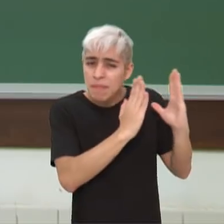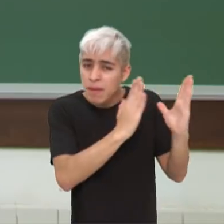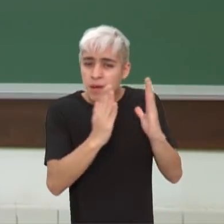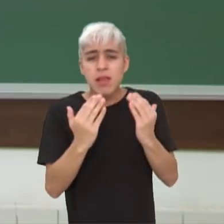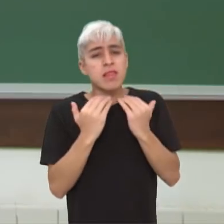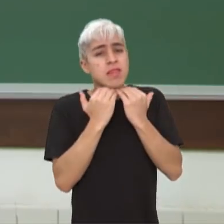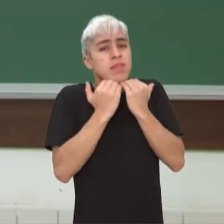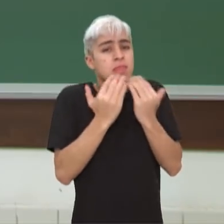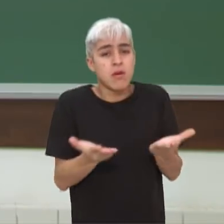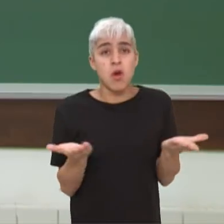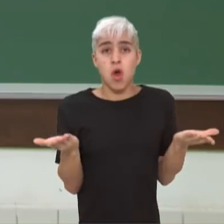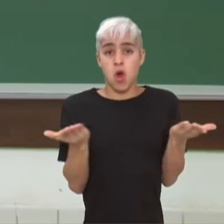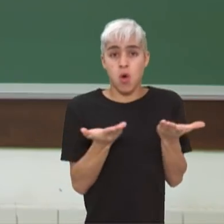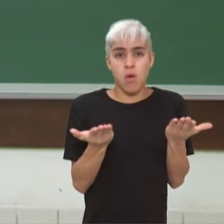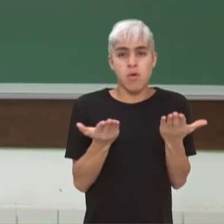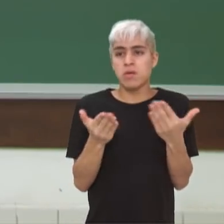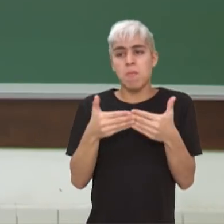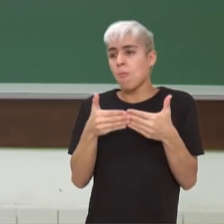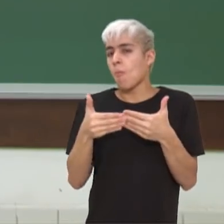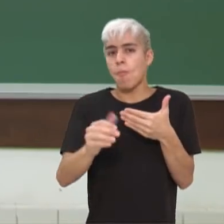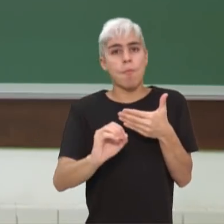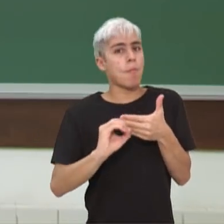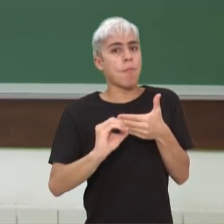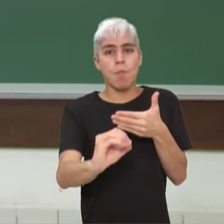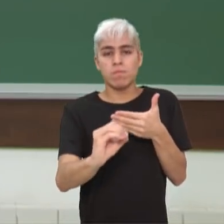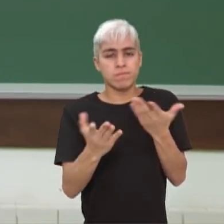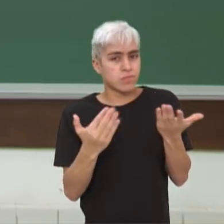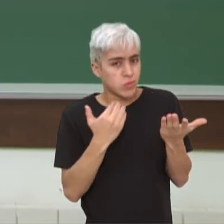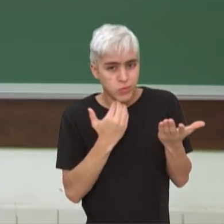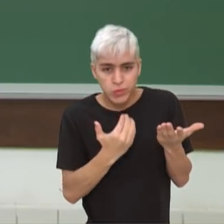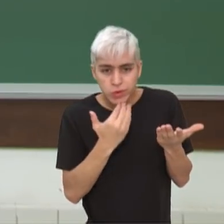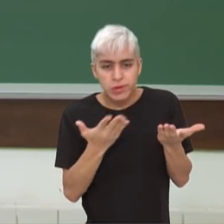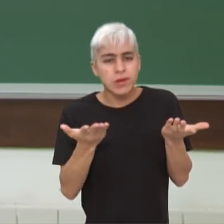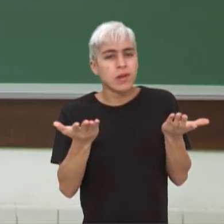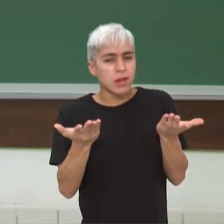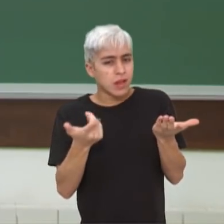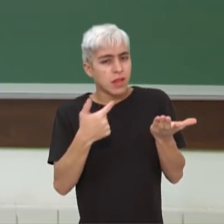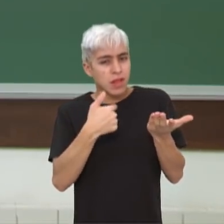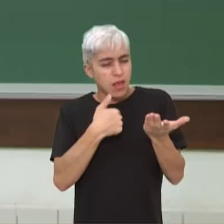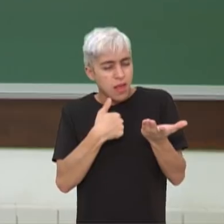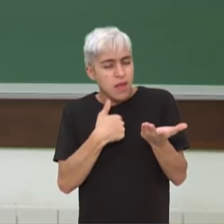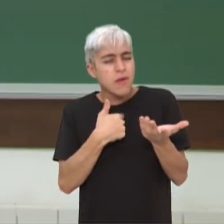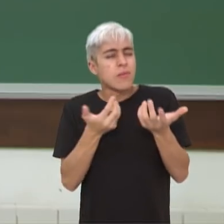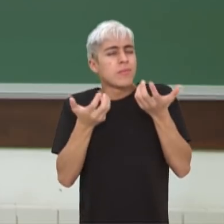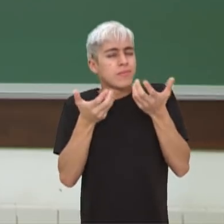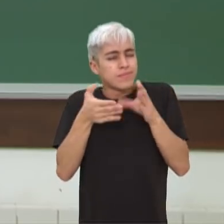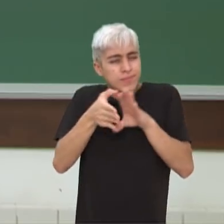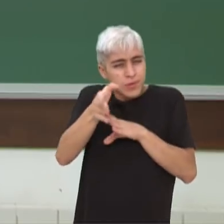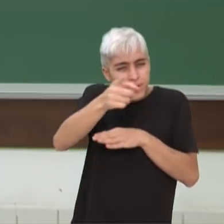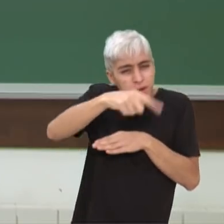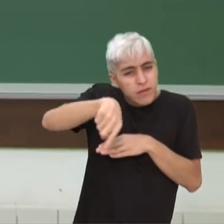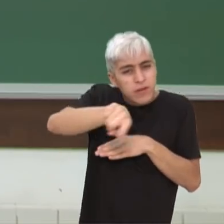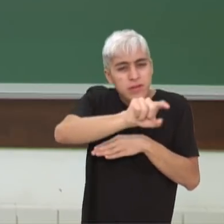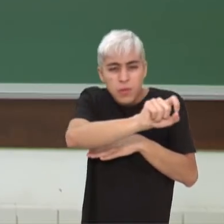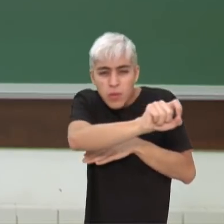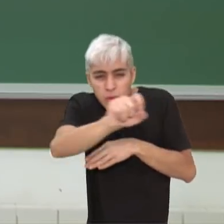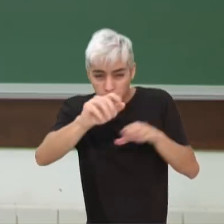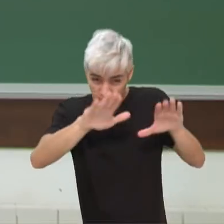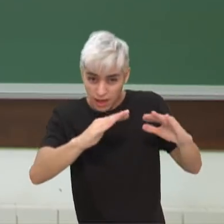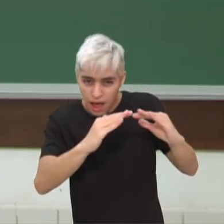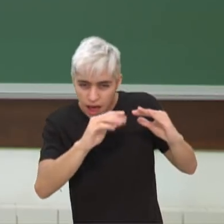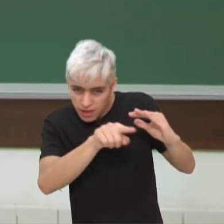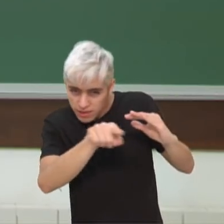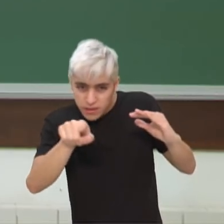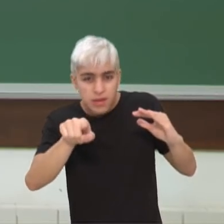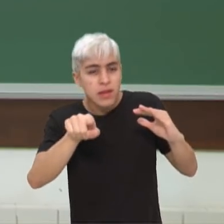adianta se vocês fizerem ele hoje e nunca mais fizerem. Então, eu gostaria de indicar para você aí de casa que você organize